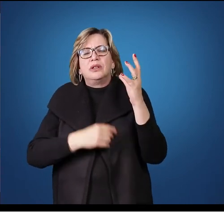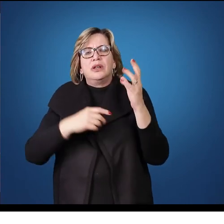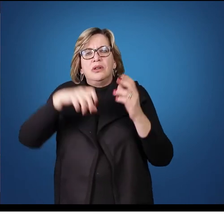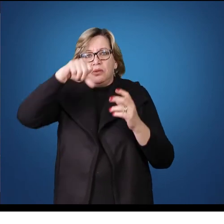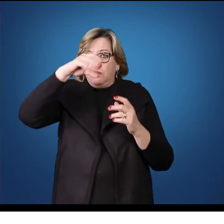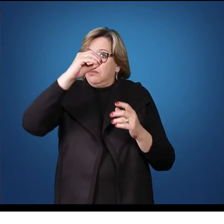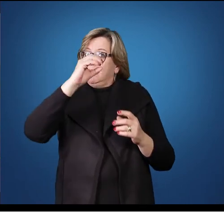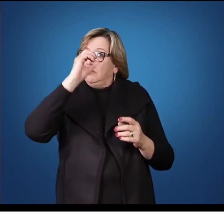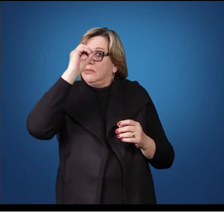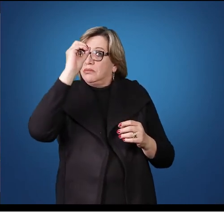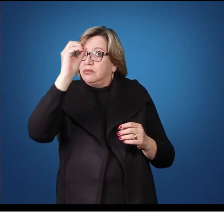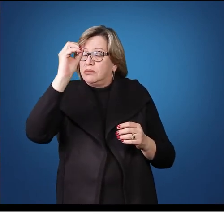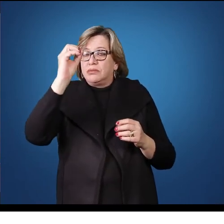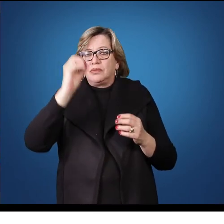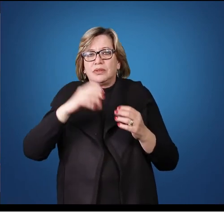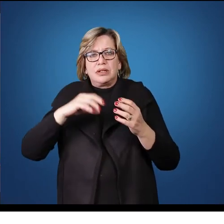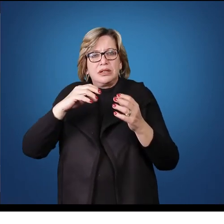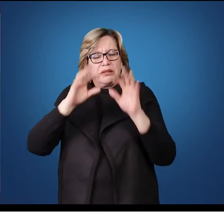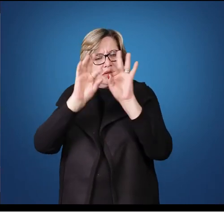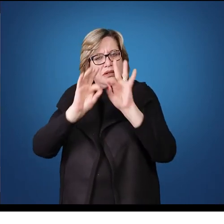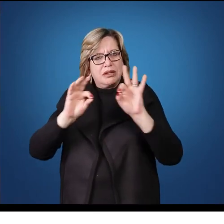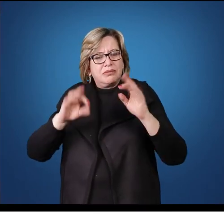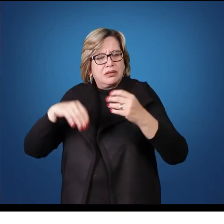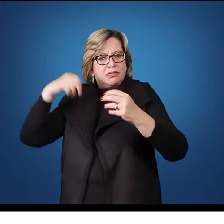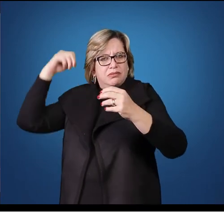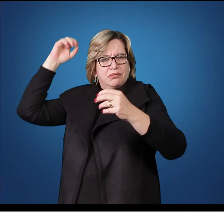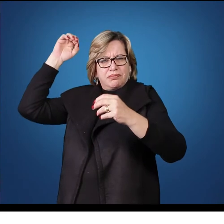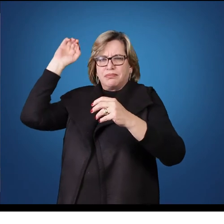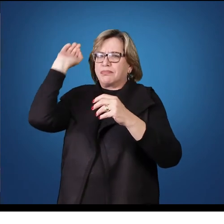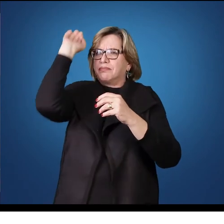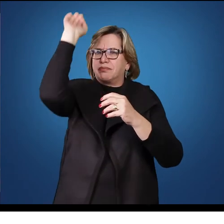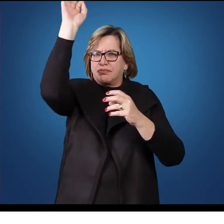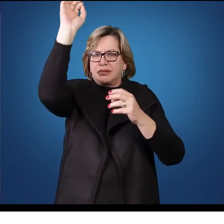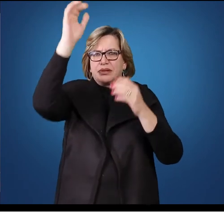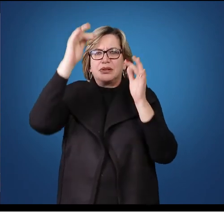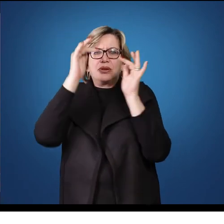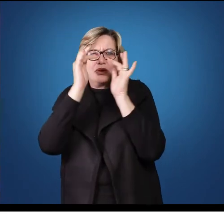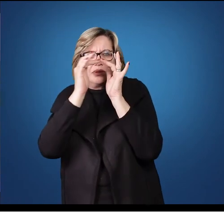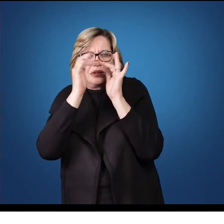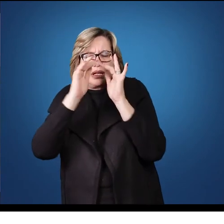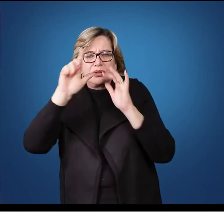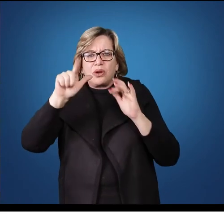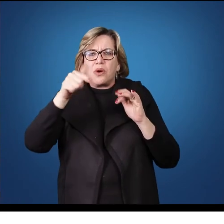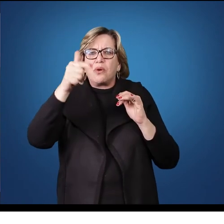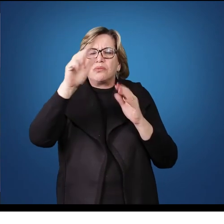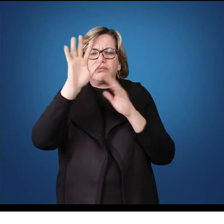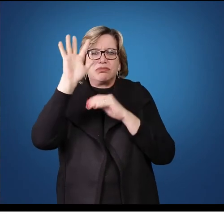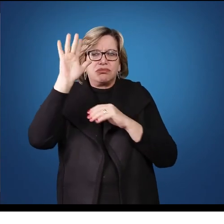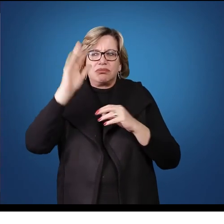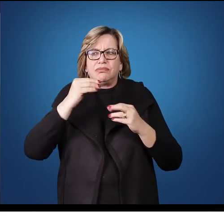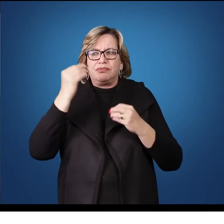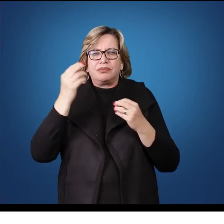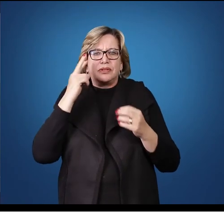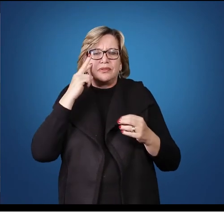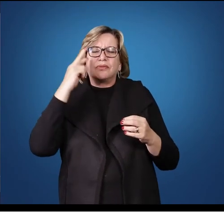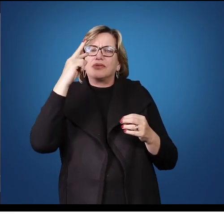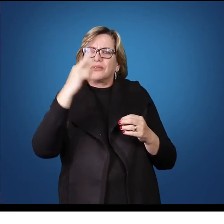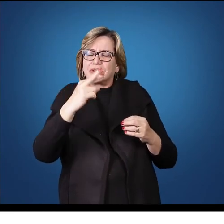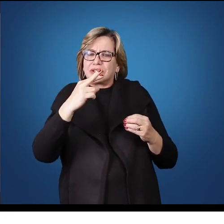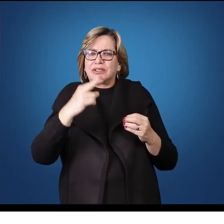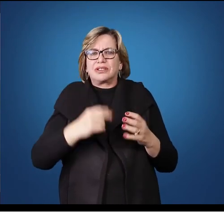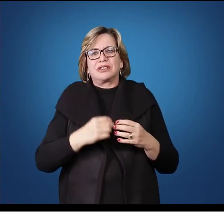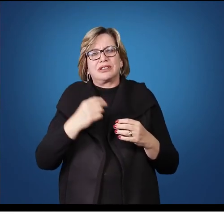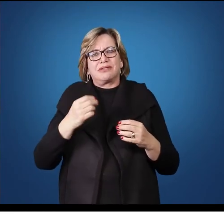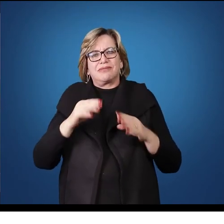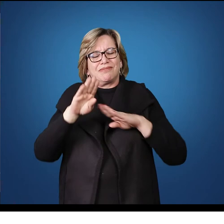simplesmente fazer essa bola ser lançada acima da minha cabeça, onde vai ter o contato com a outra mão. Então é importante fazer